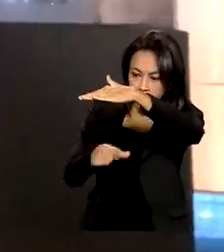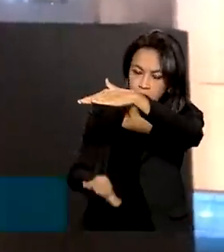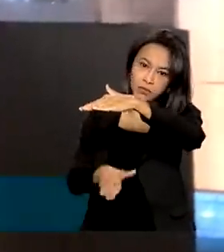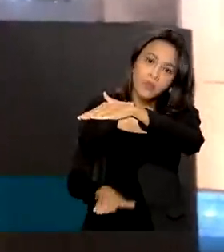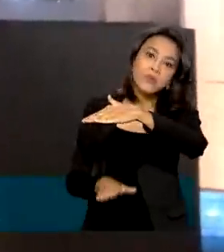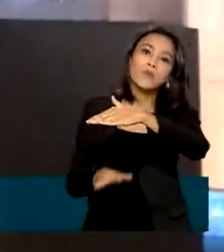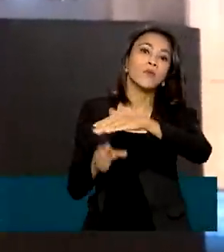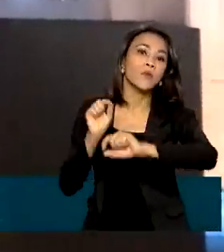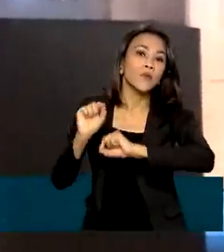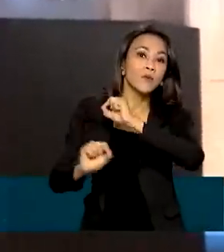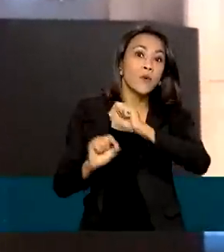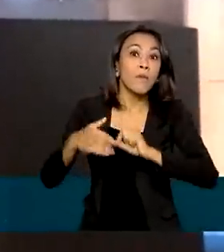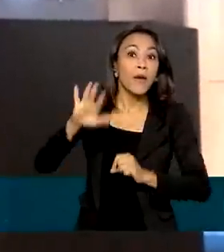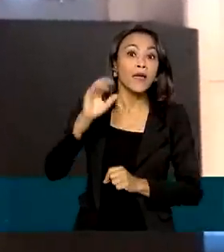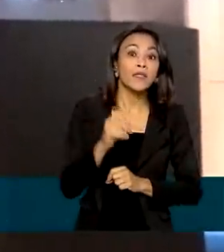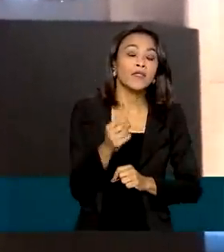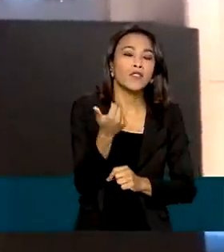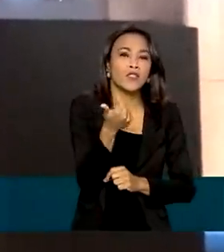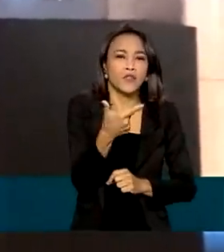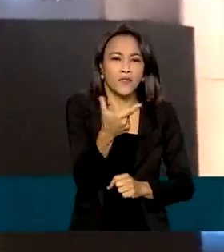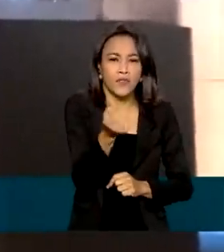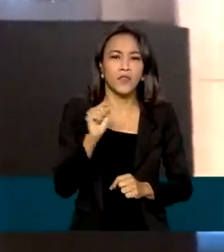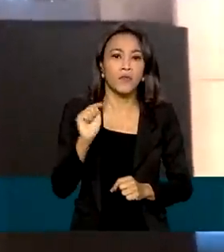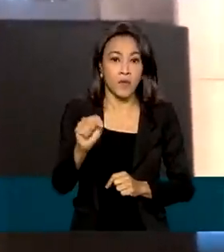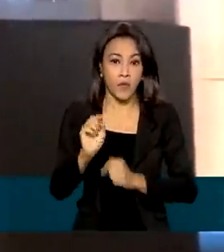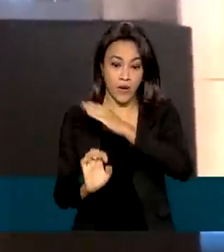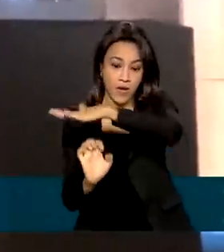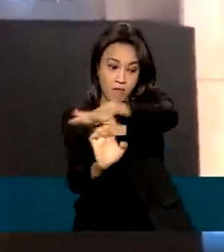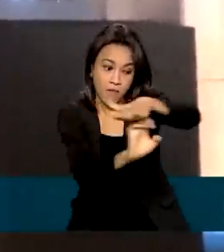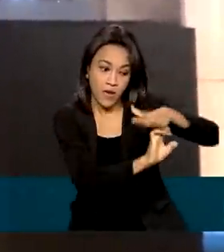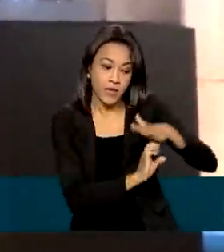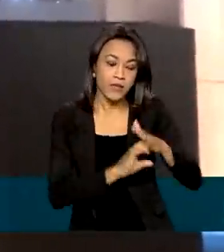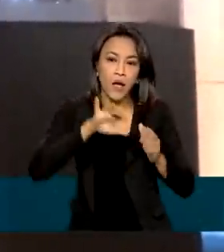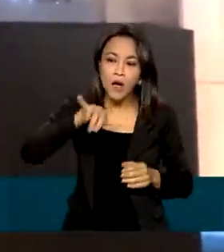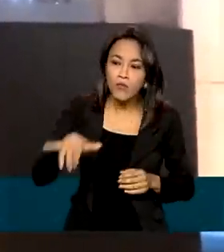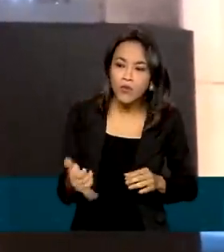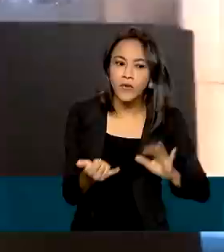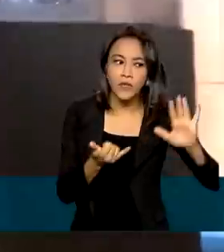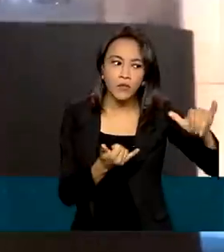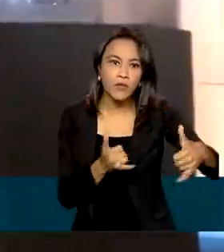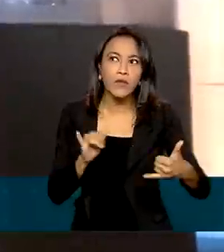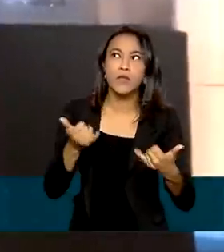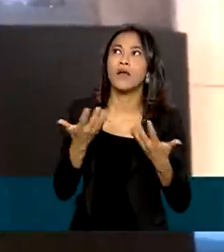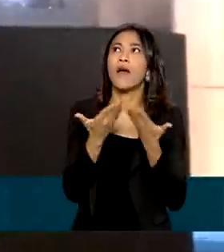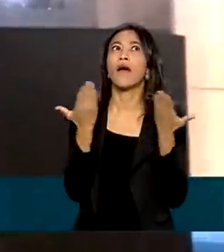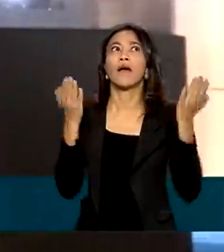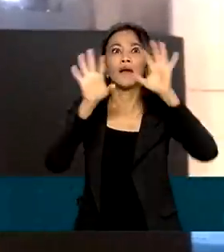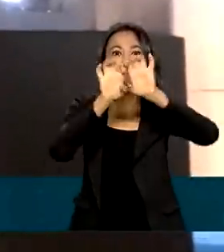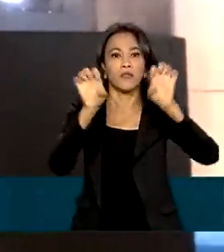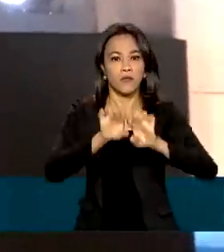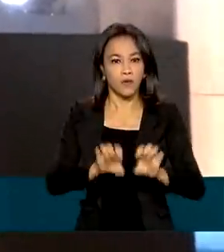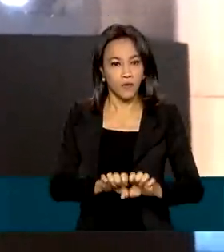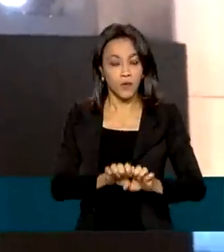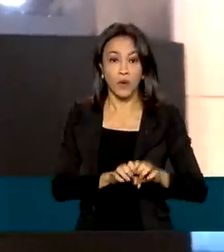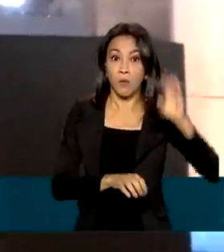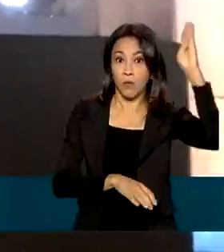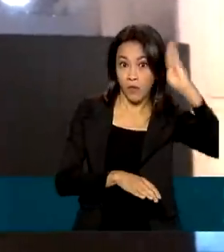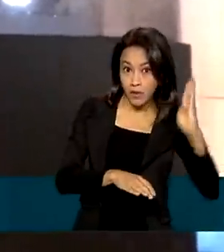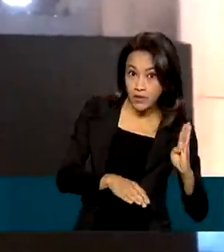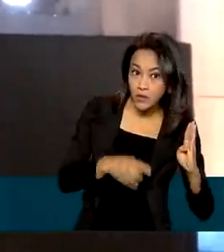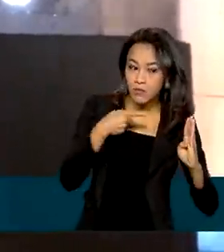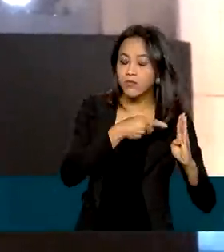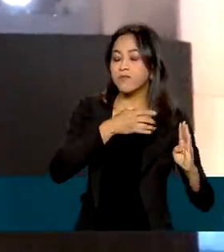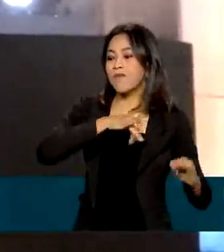São mais de 20 mil empresas internacionais aproveitando de toda essa infraestrutura. Para o Brasil, é uma